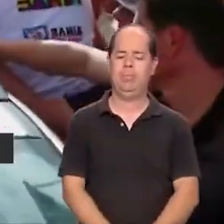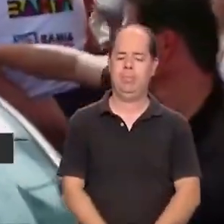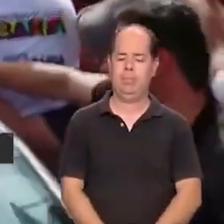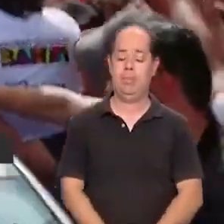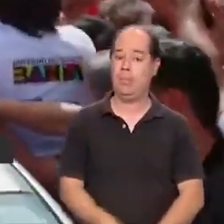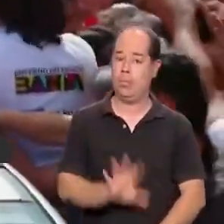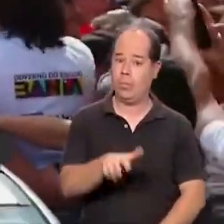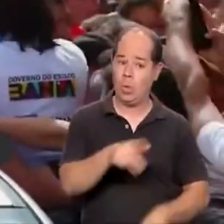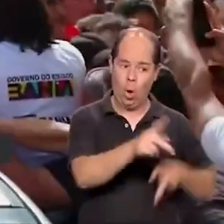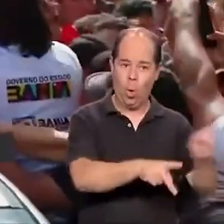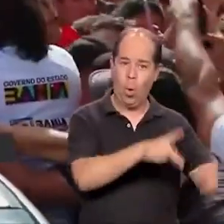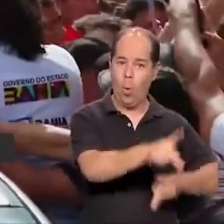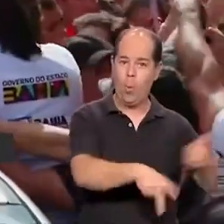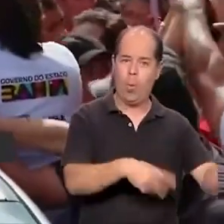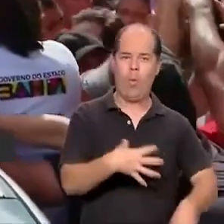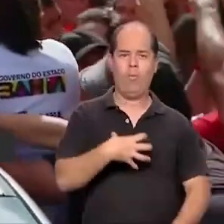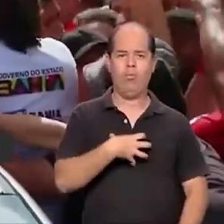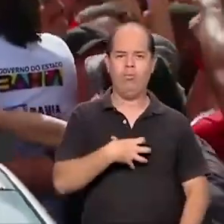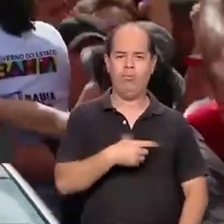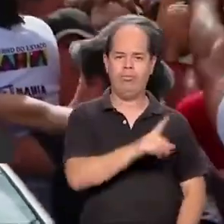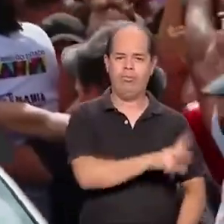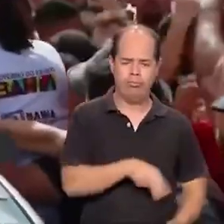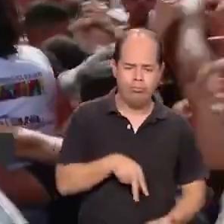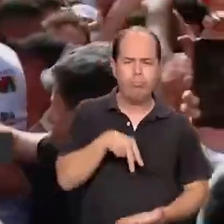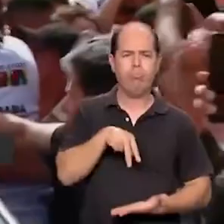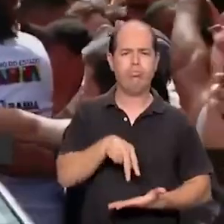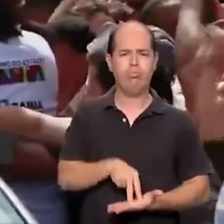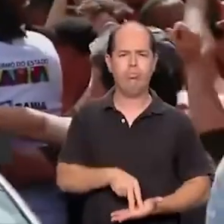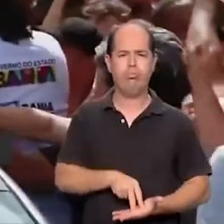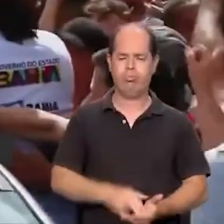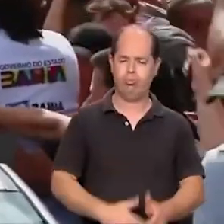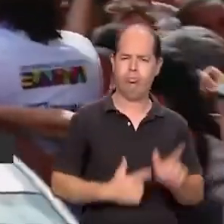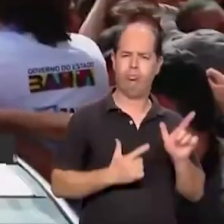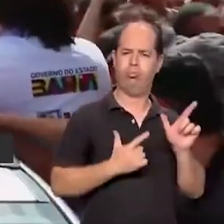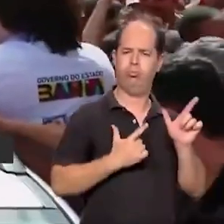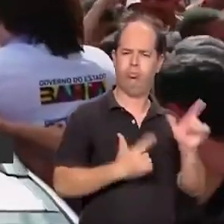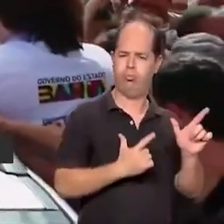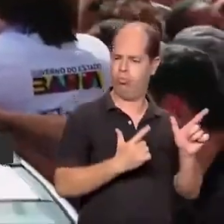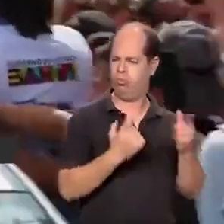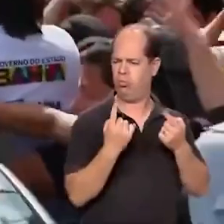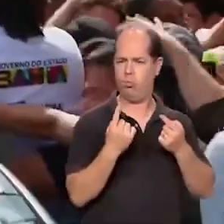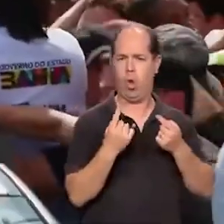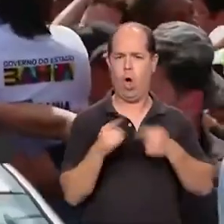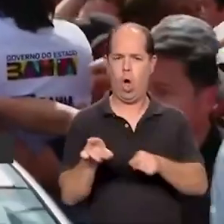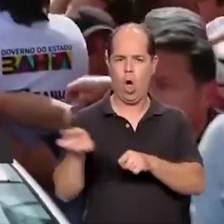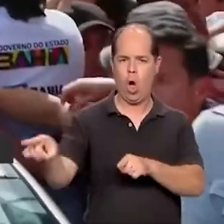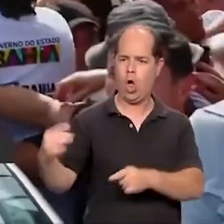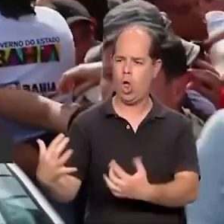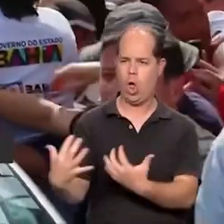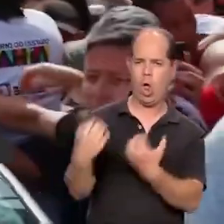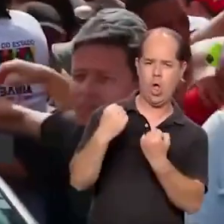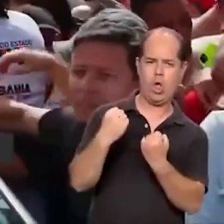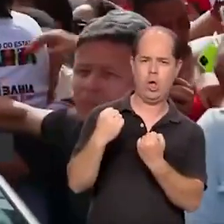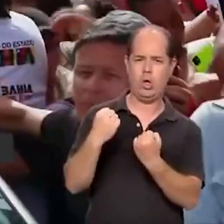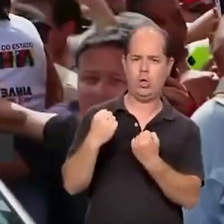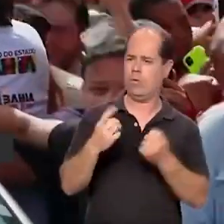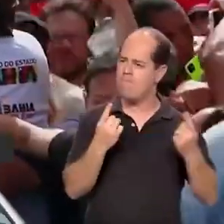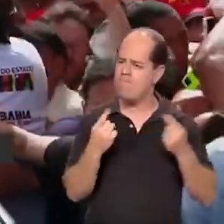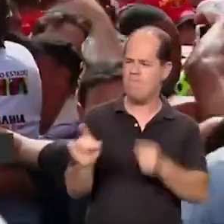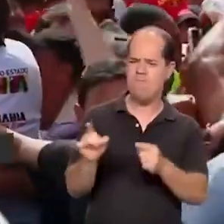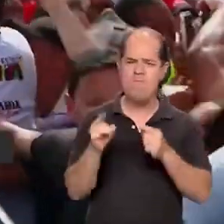O povo baiano teve de se levantar em armas contra o colonizador e